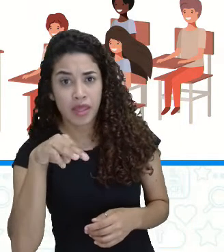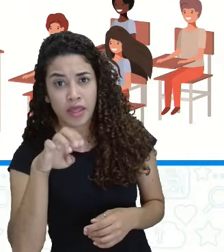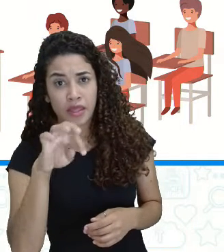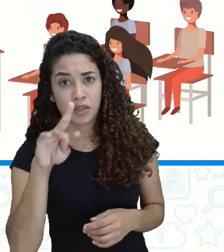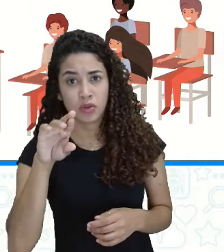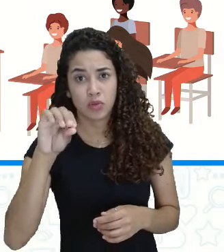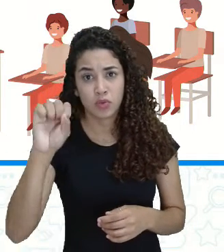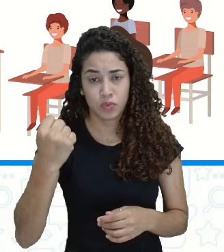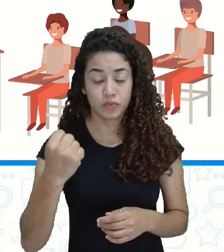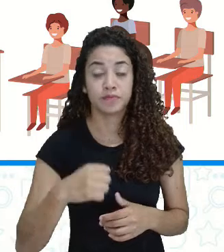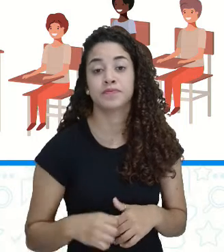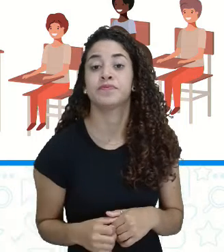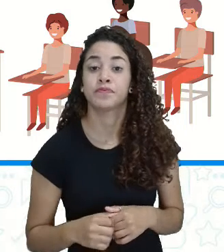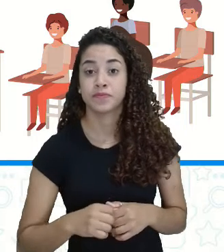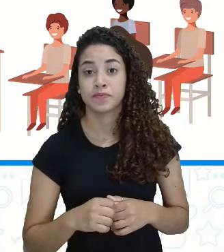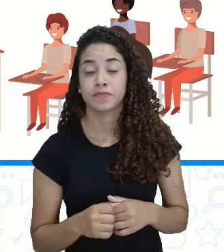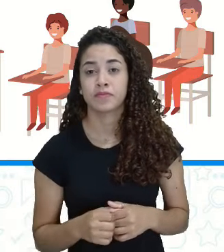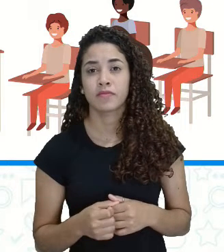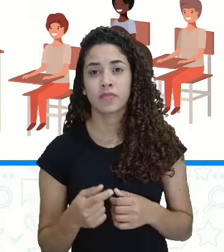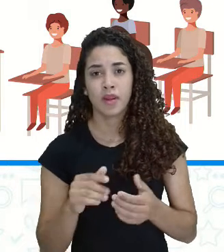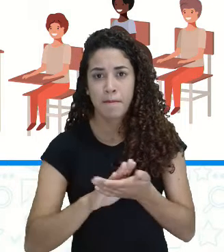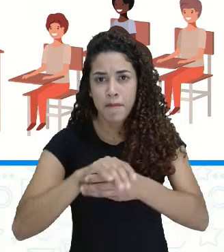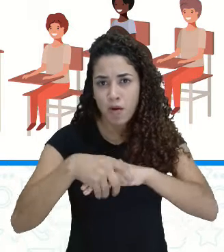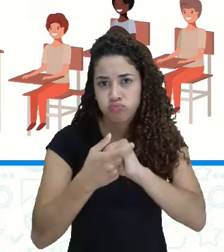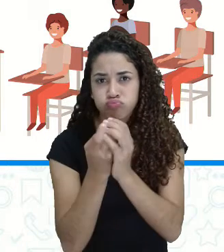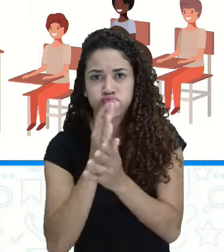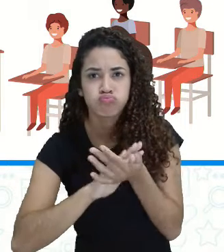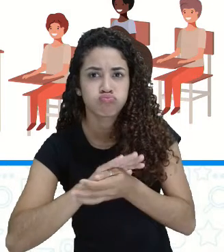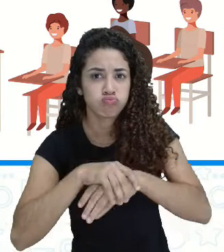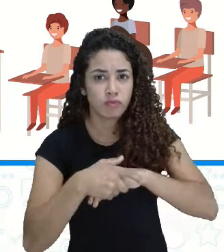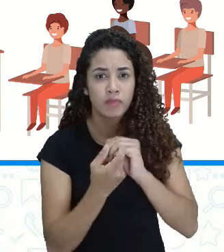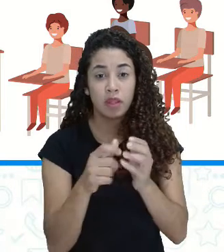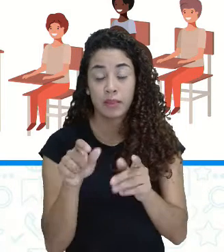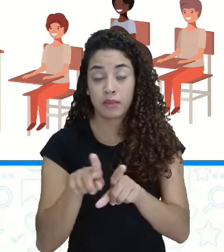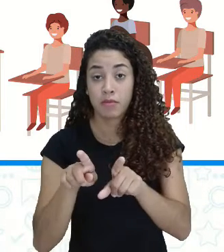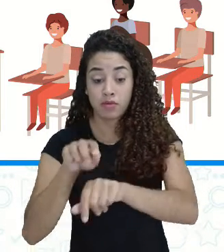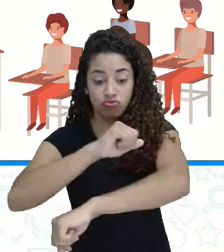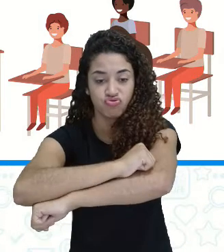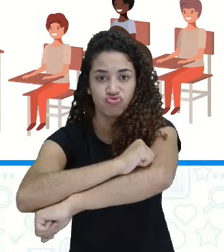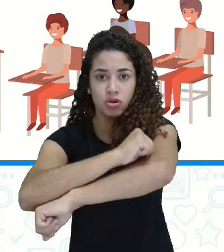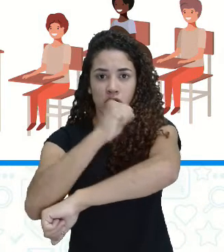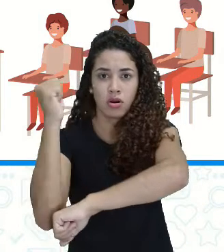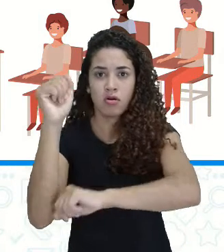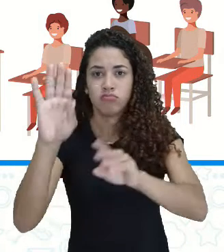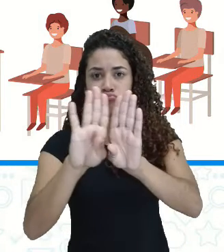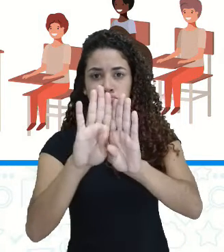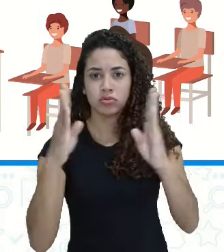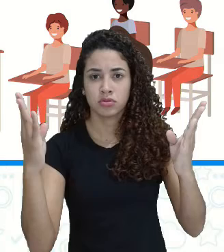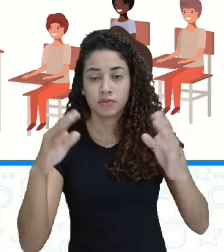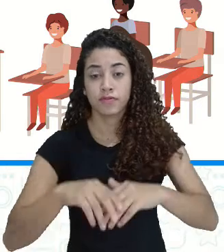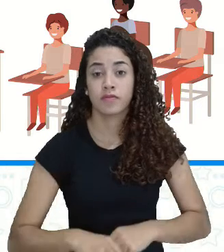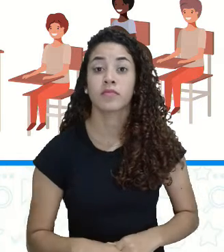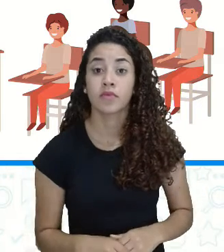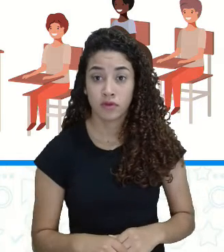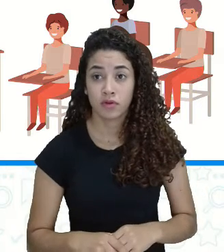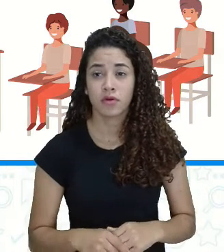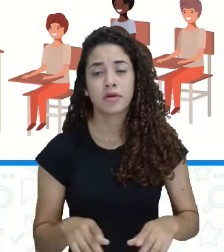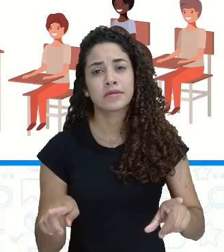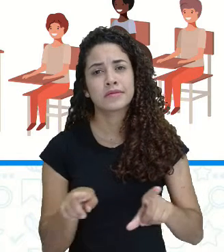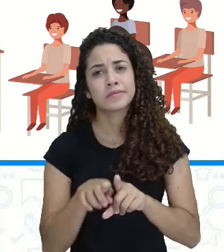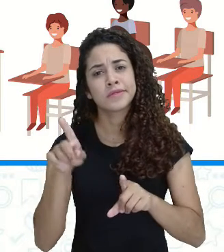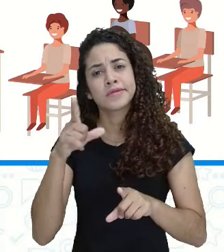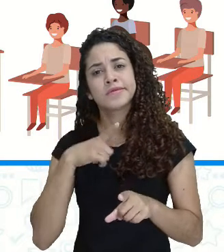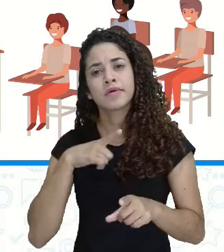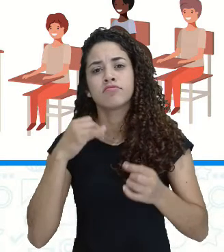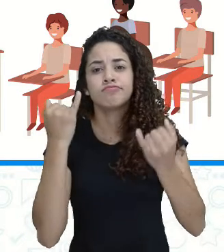1,5 metro, né? Usar, lavar as mãos, manter a janela aberta, né? E lá ainda tem as